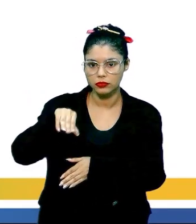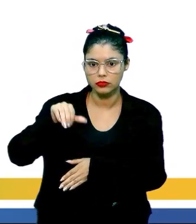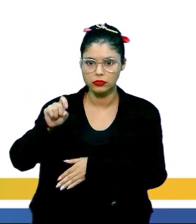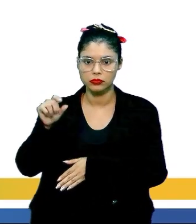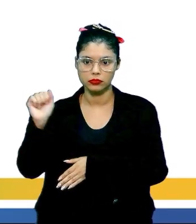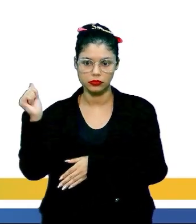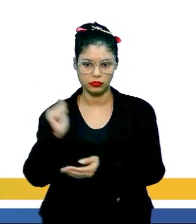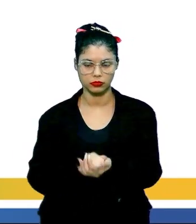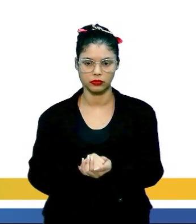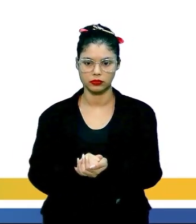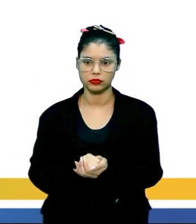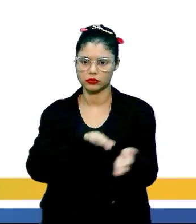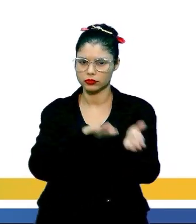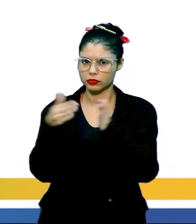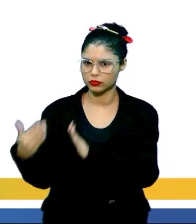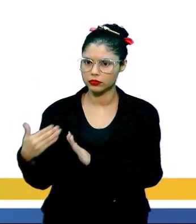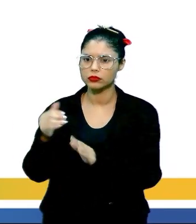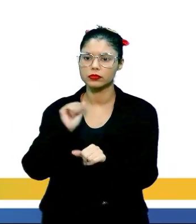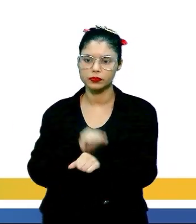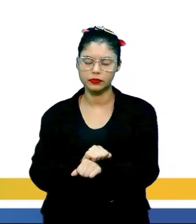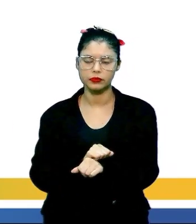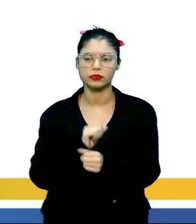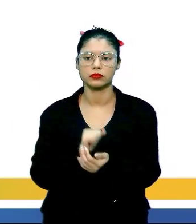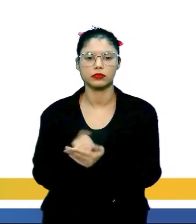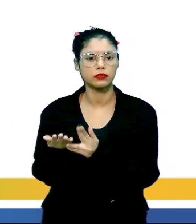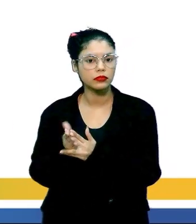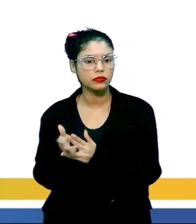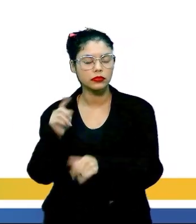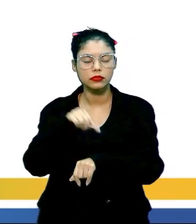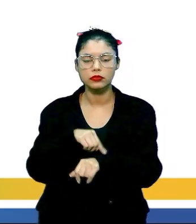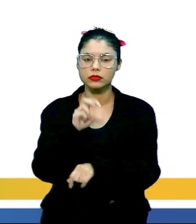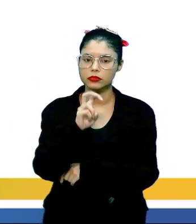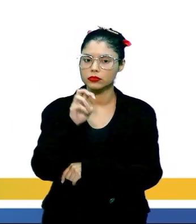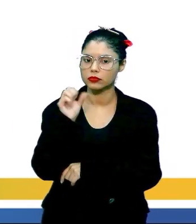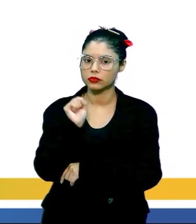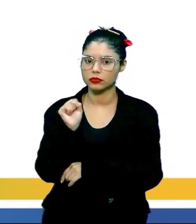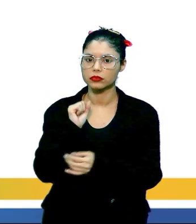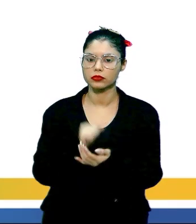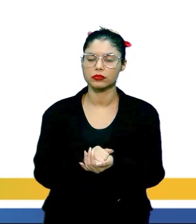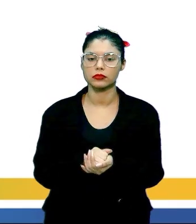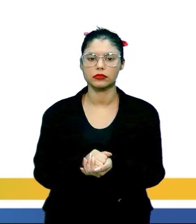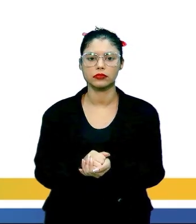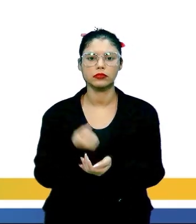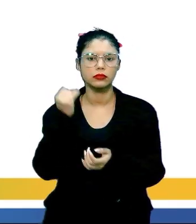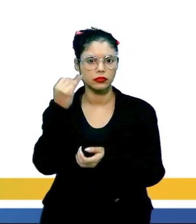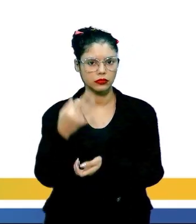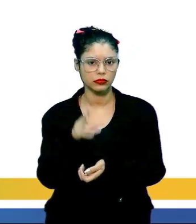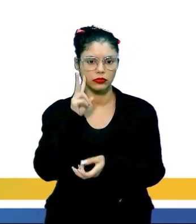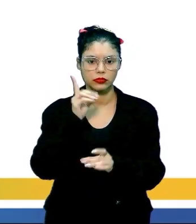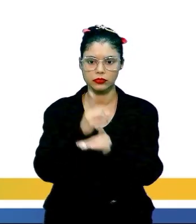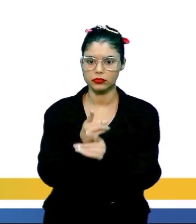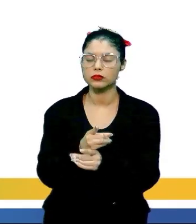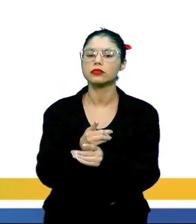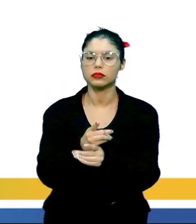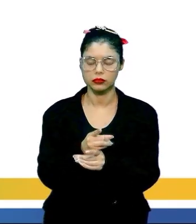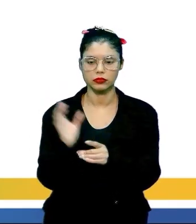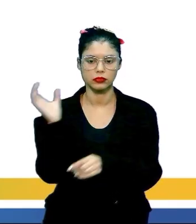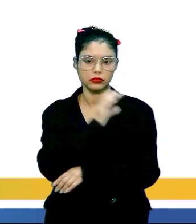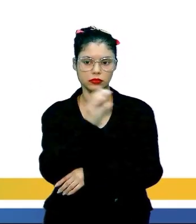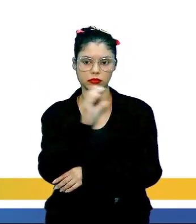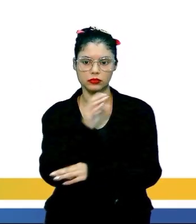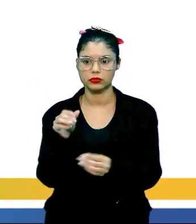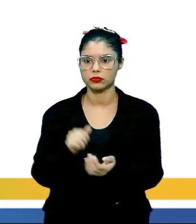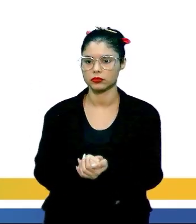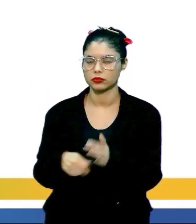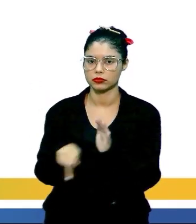metros por segundo a partir de repouso. Em um intervalo de tempo de 5 segundos, determine a aceleração média desenvolvida